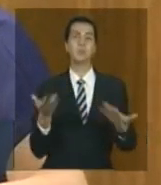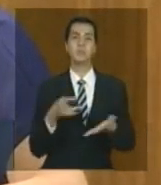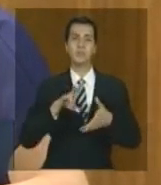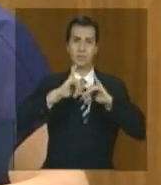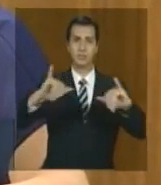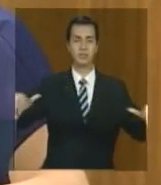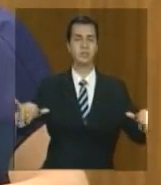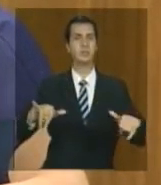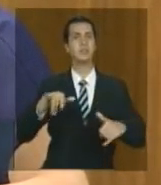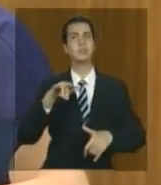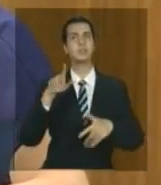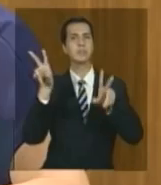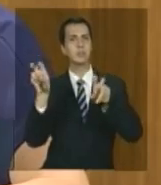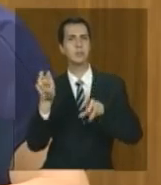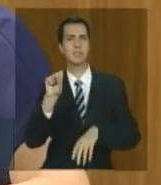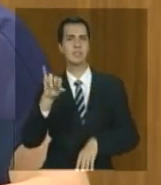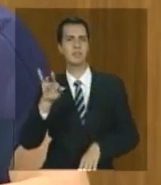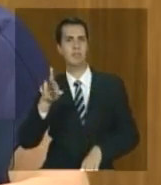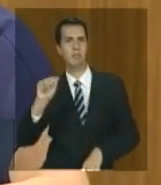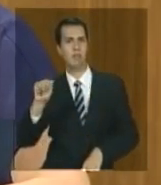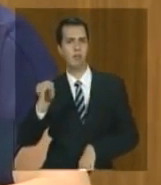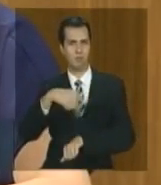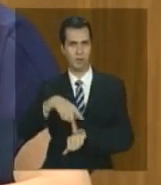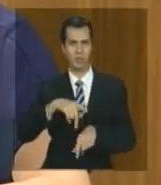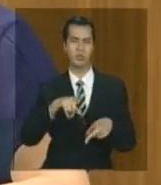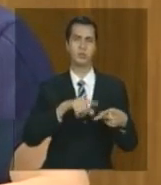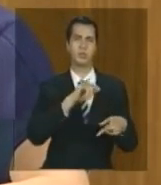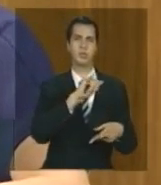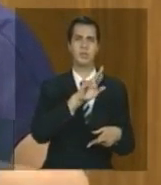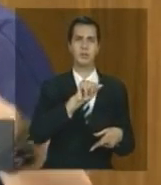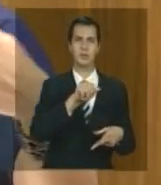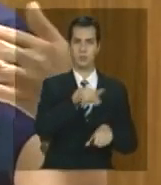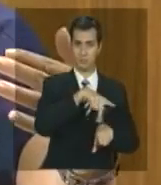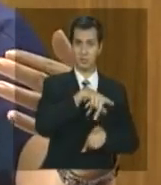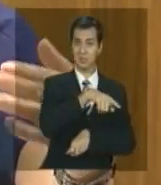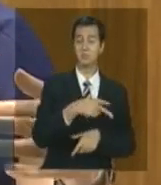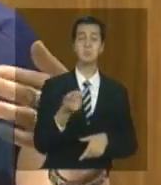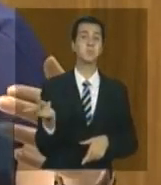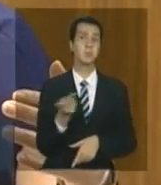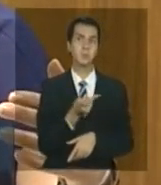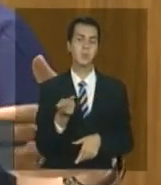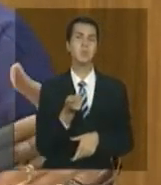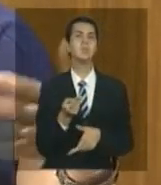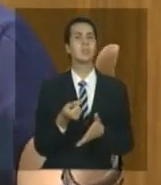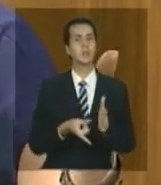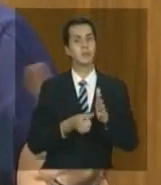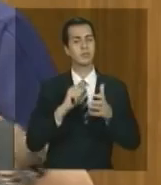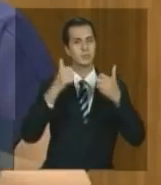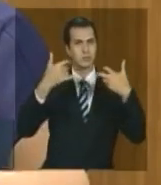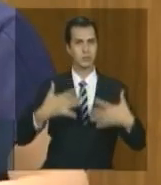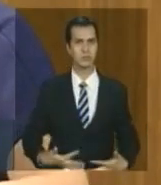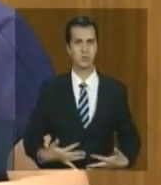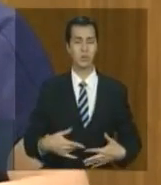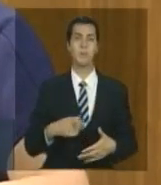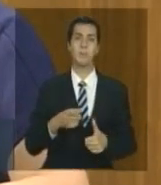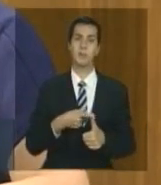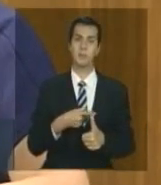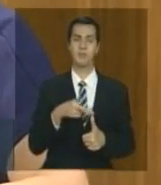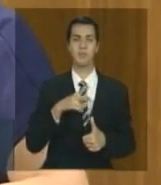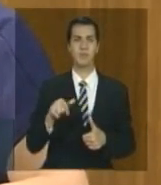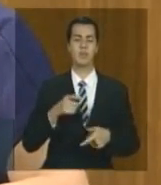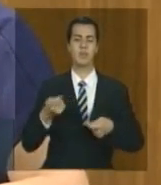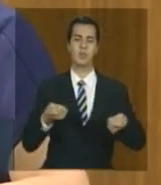temas que você levantou mais especificamente, porque nós ainda começaremos a negociar o texto em Nova